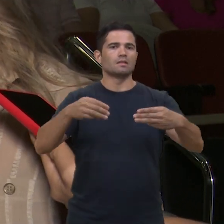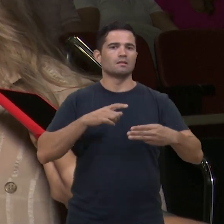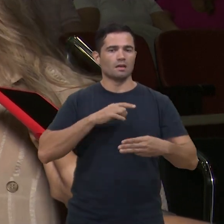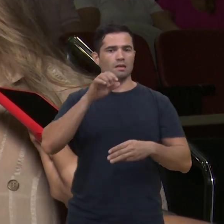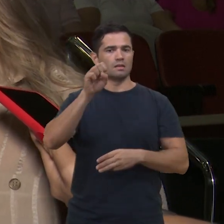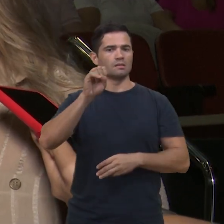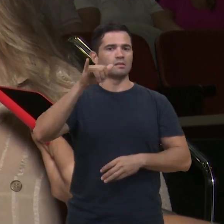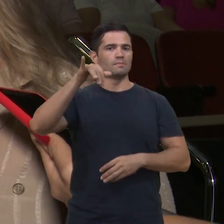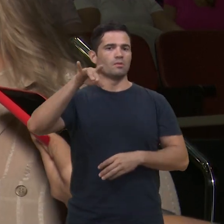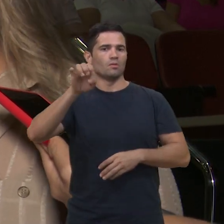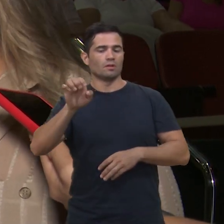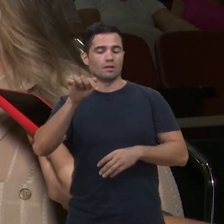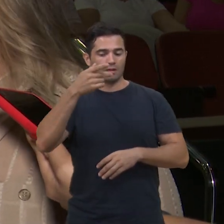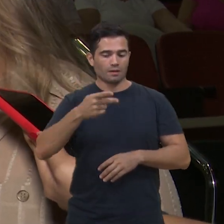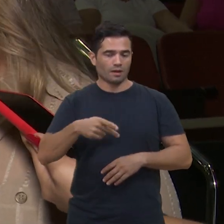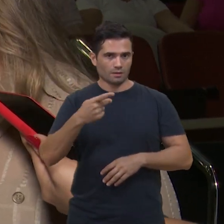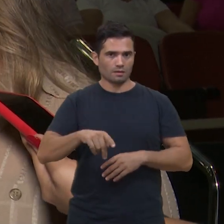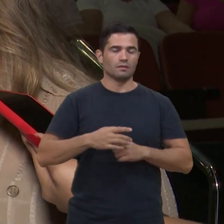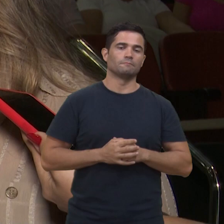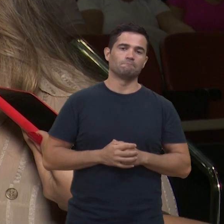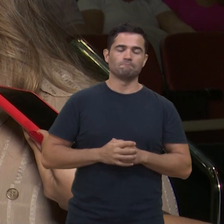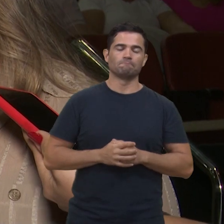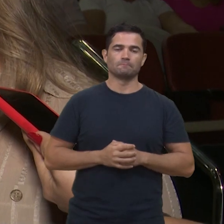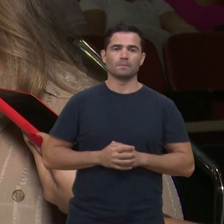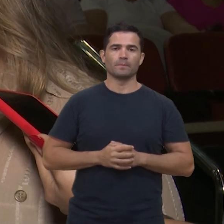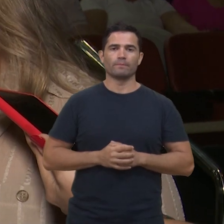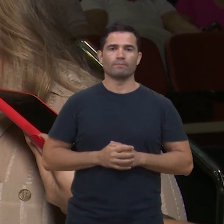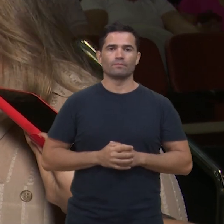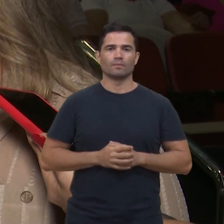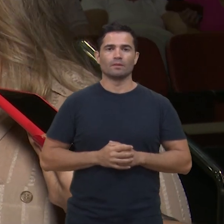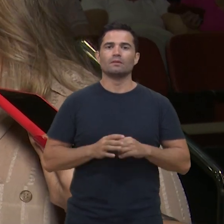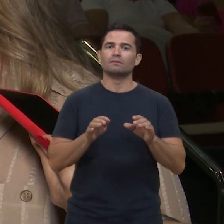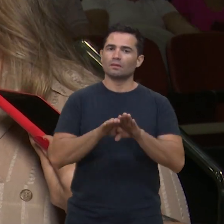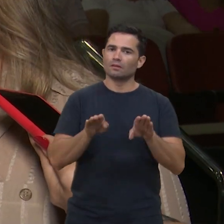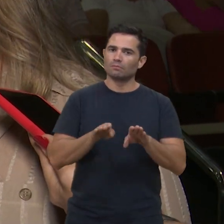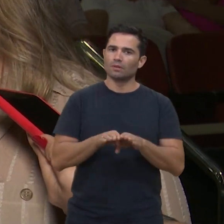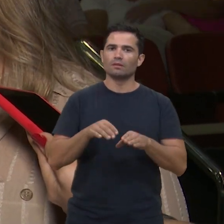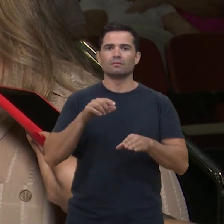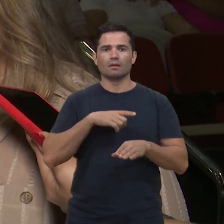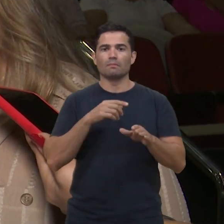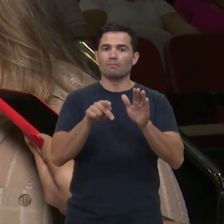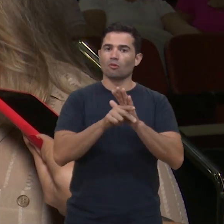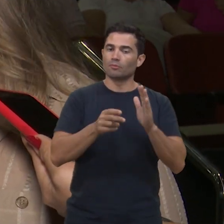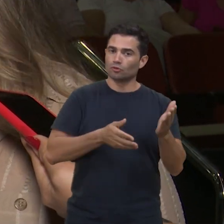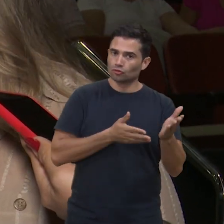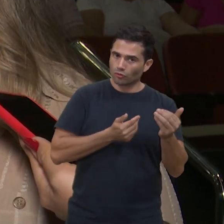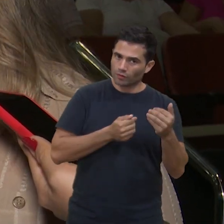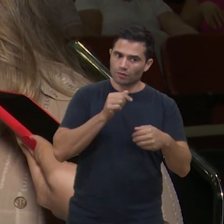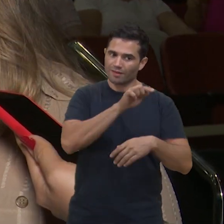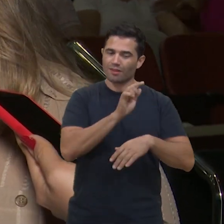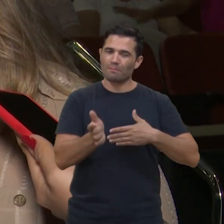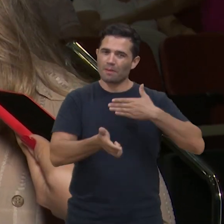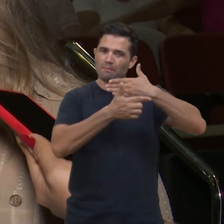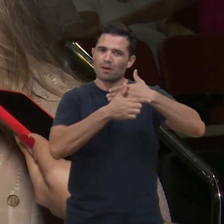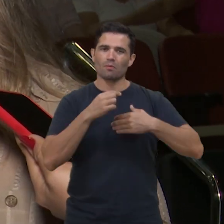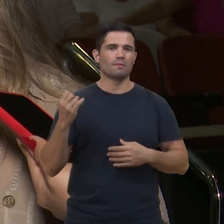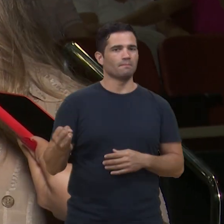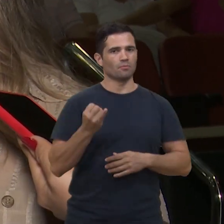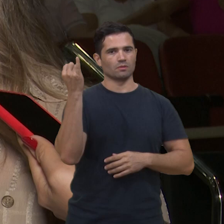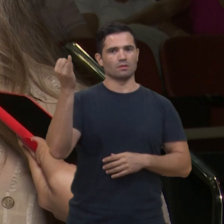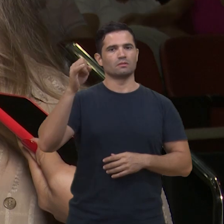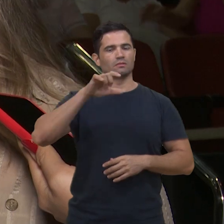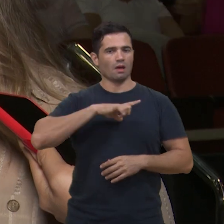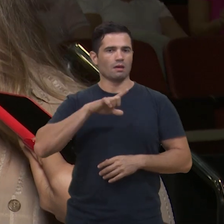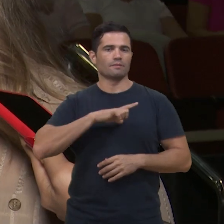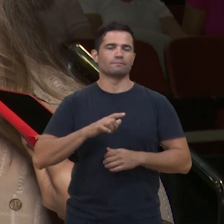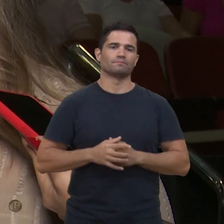ministra Simone Tebet aqui em nossa casa, dizer que para a juventude, o papel que ela representa